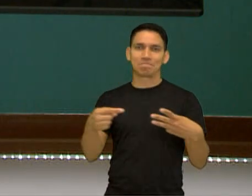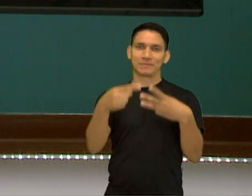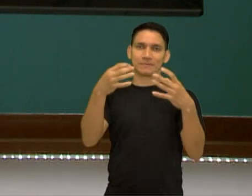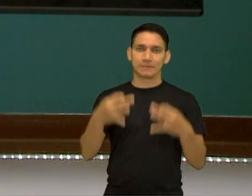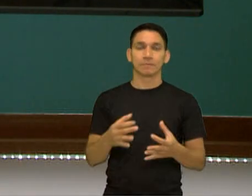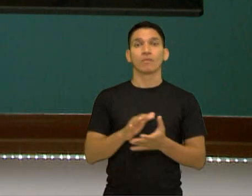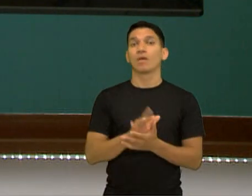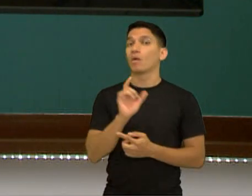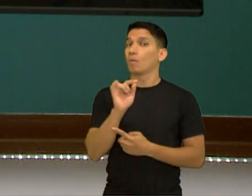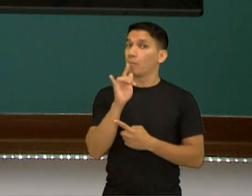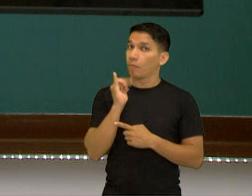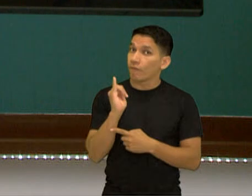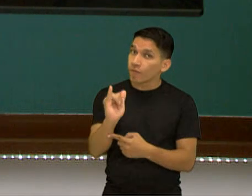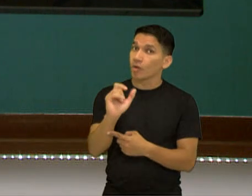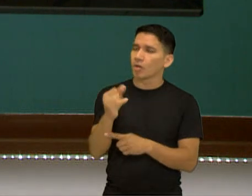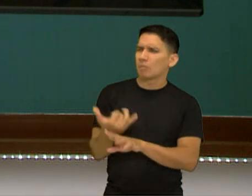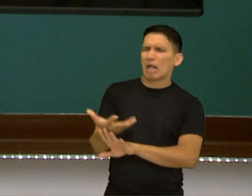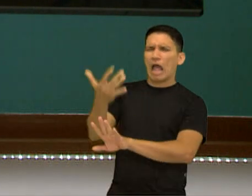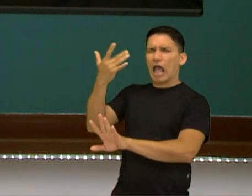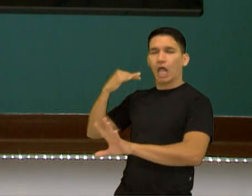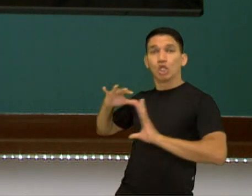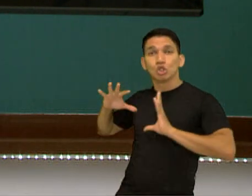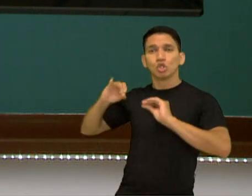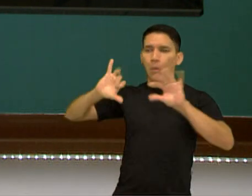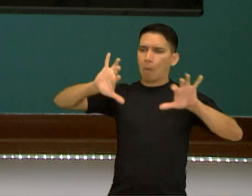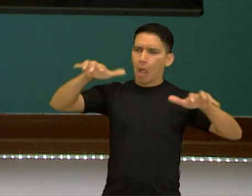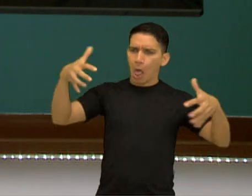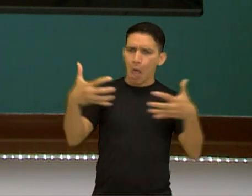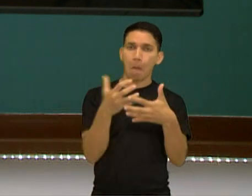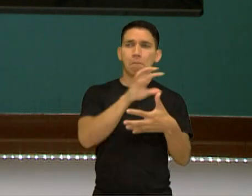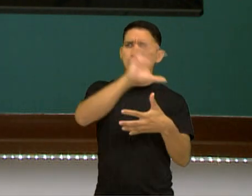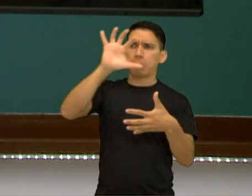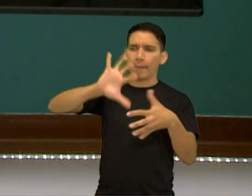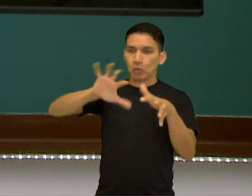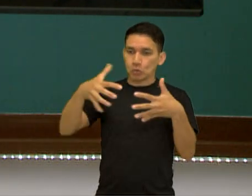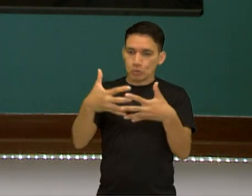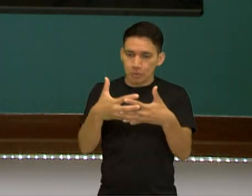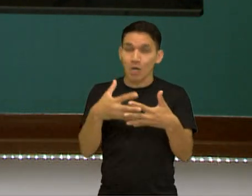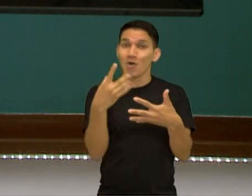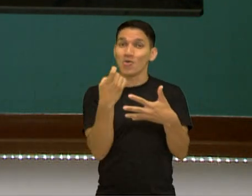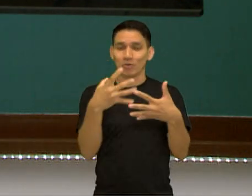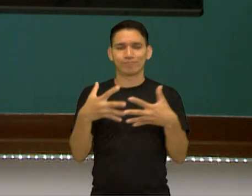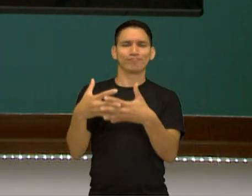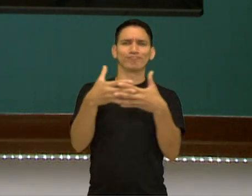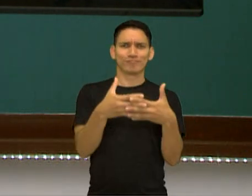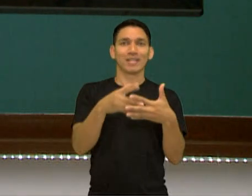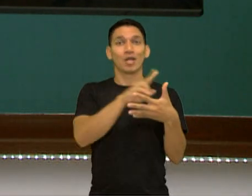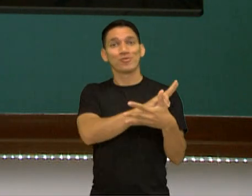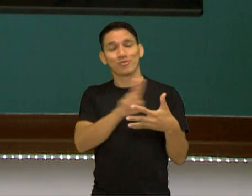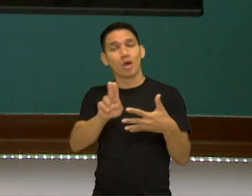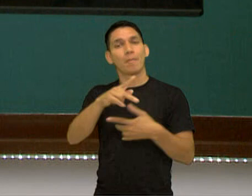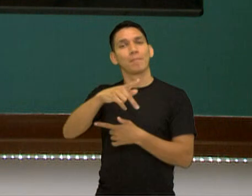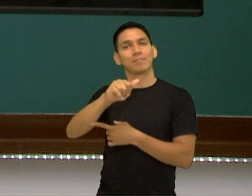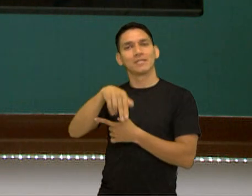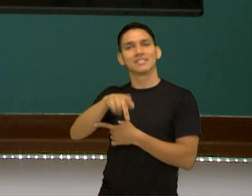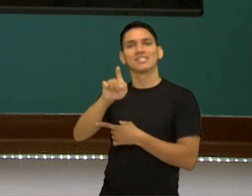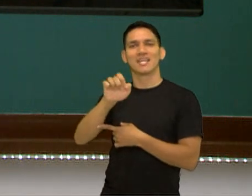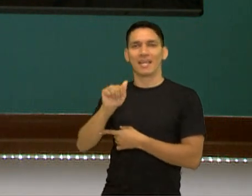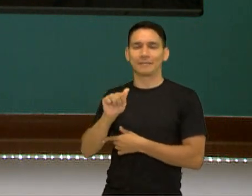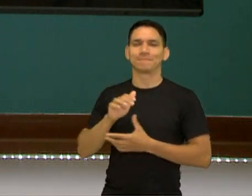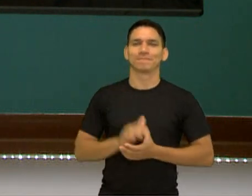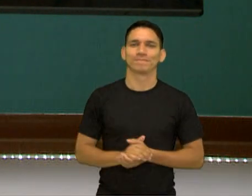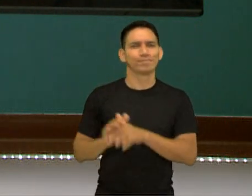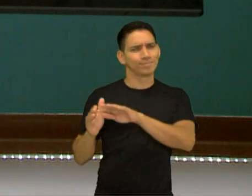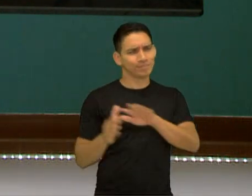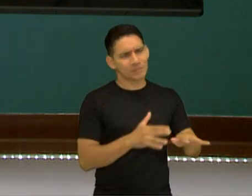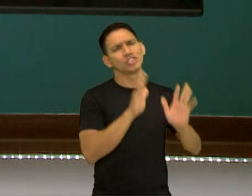correta. Afirma que no passado todos os continentes formavam apenas uma única porção de terra, denominada de Pangeia. Agora que a gente